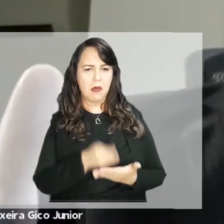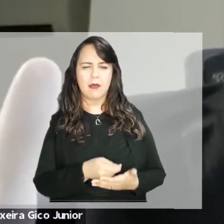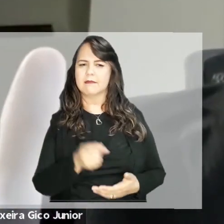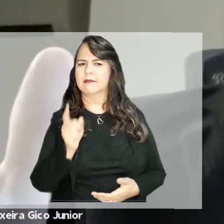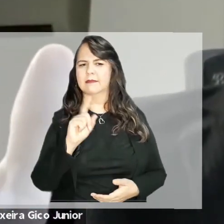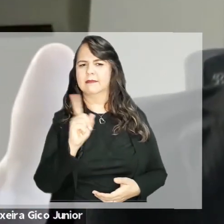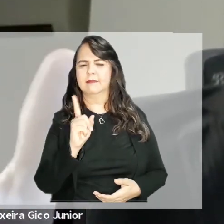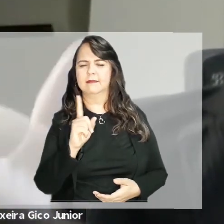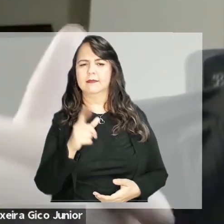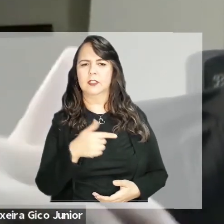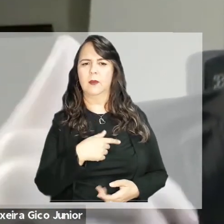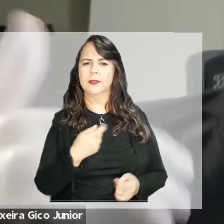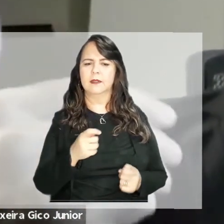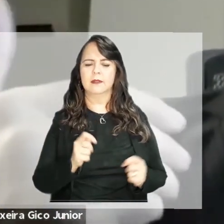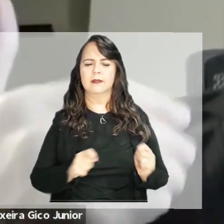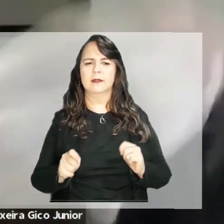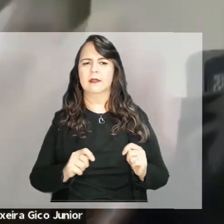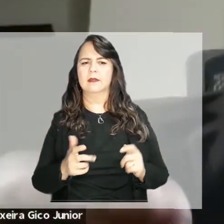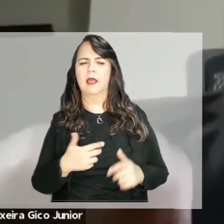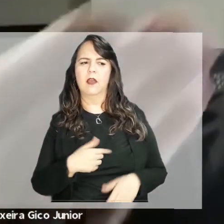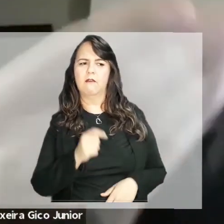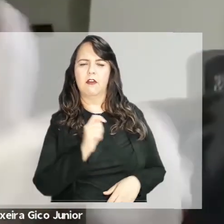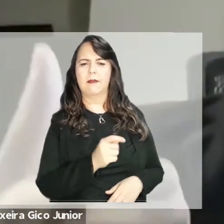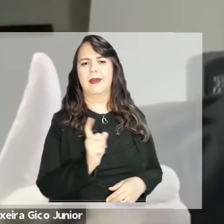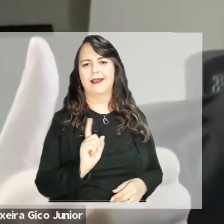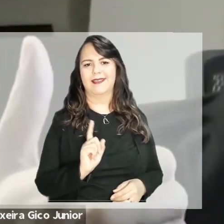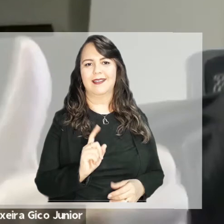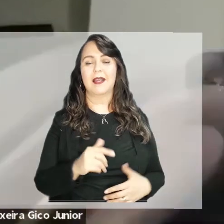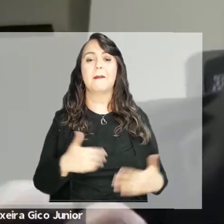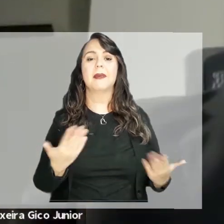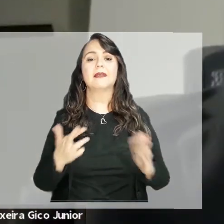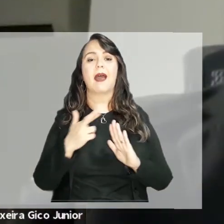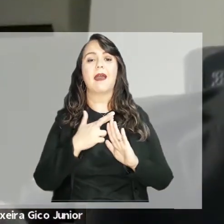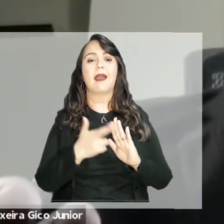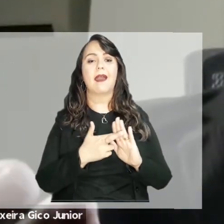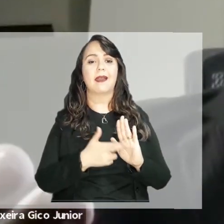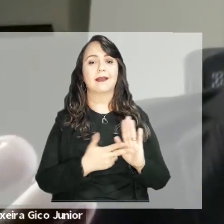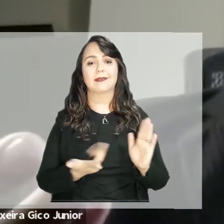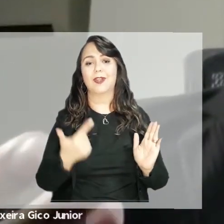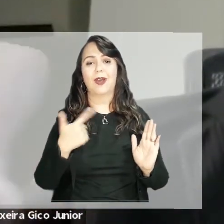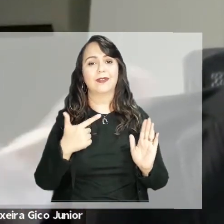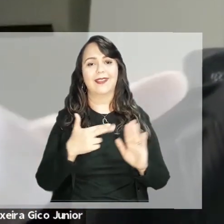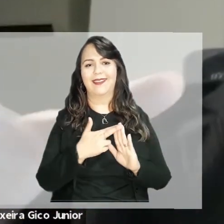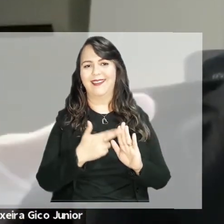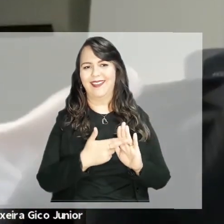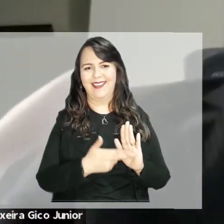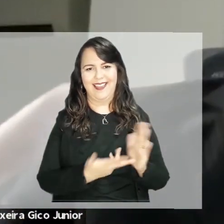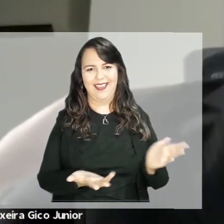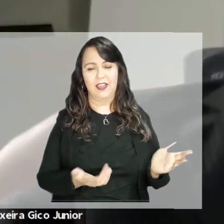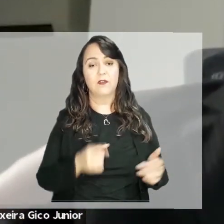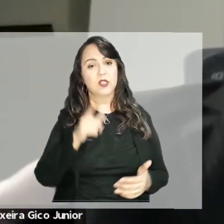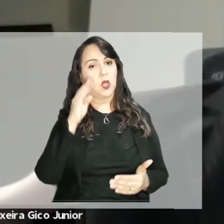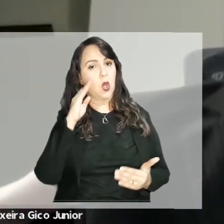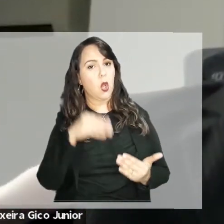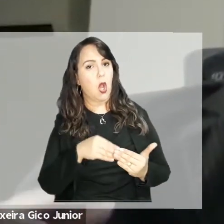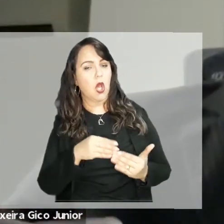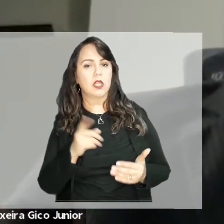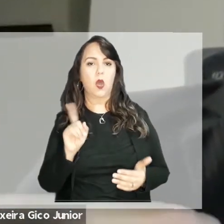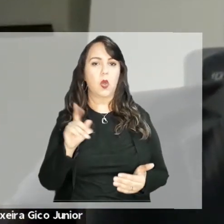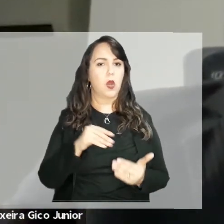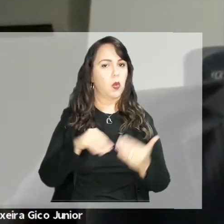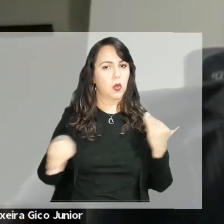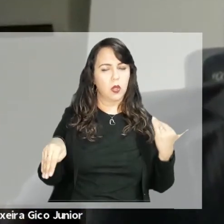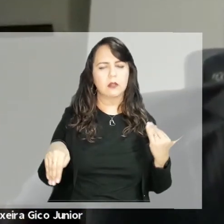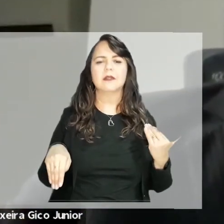a fixação da regra, independente de você concordar ou não com a regra. Então, tem muito ganho com segurança jurídica.